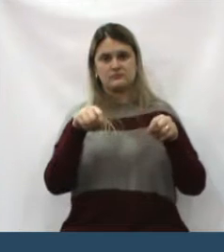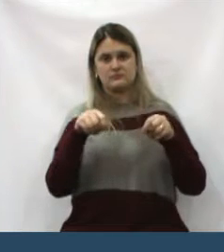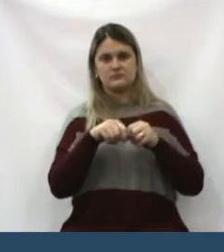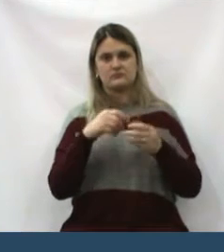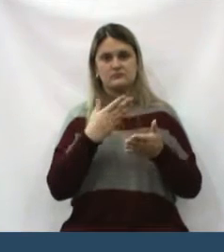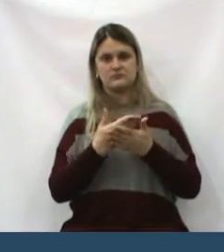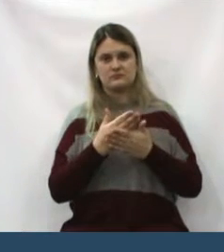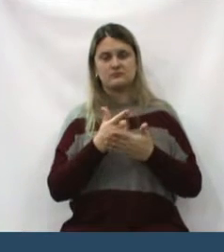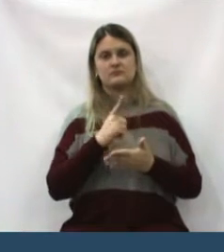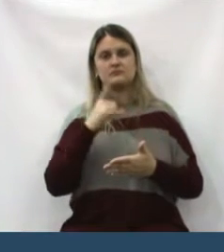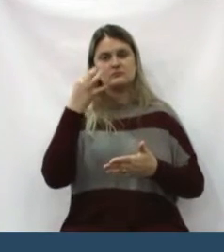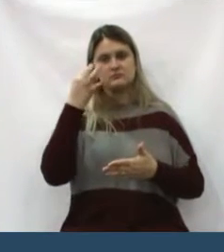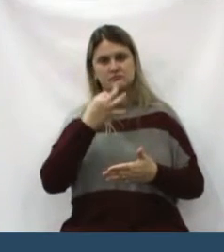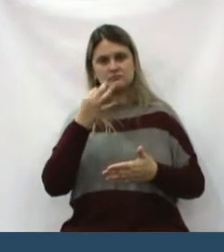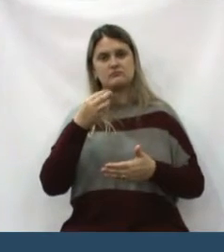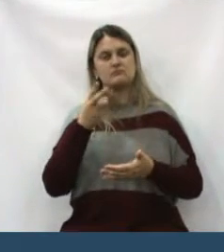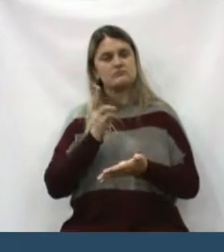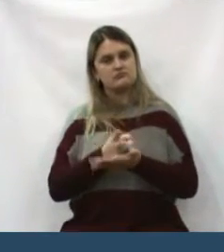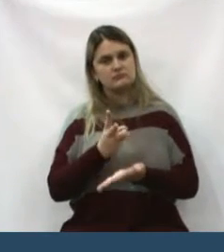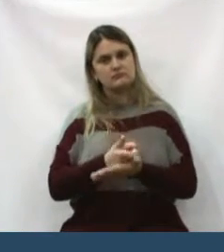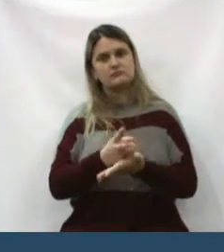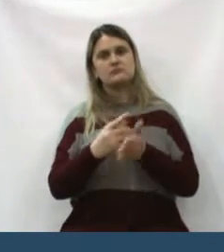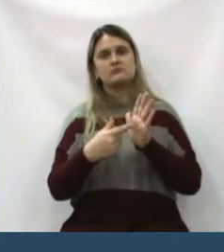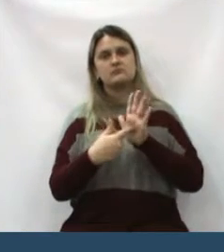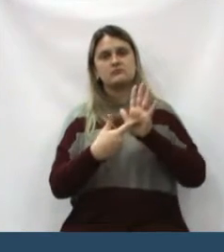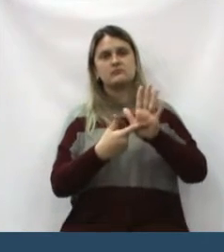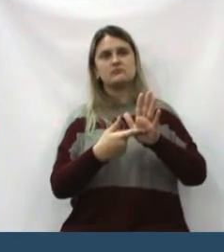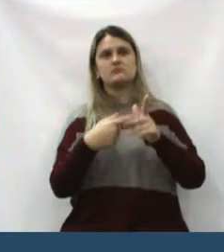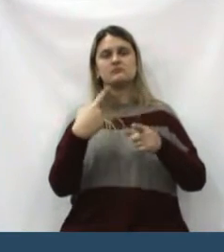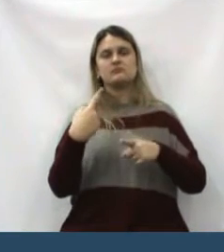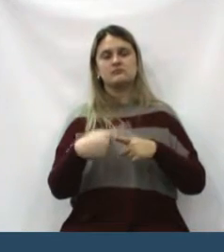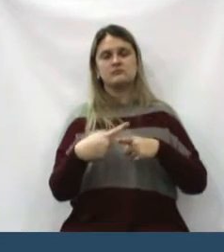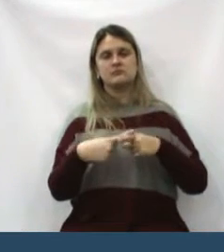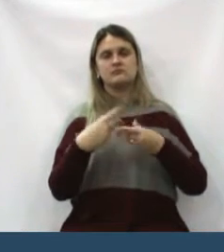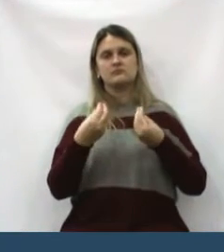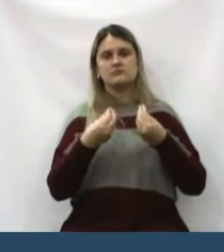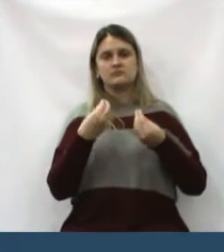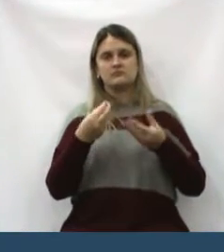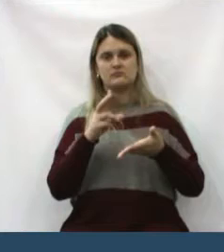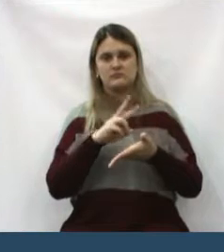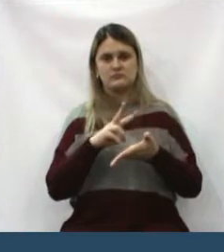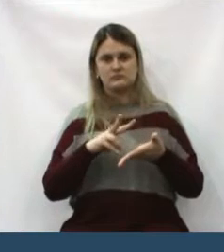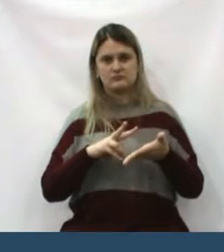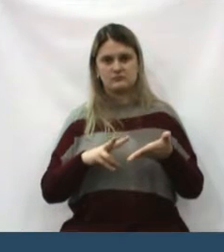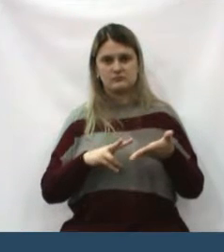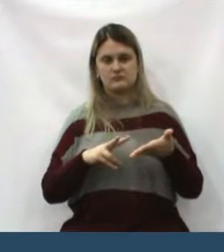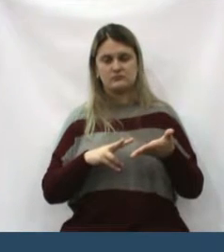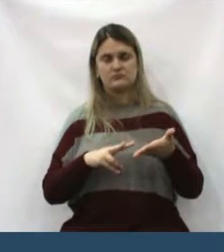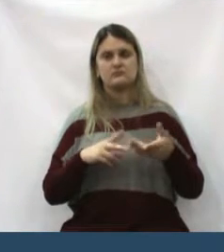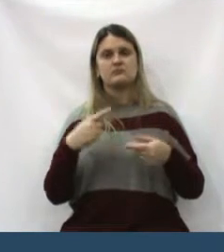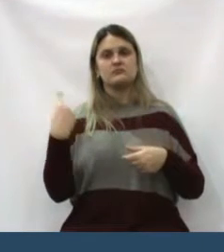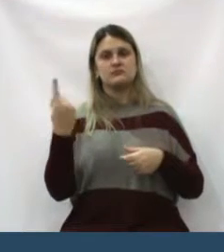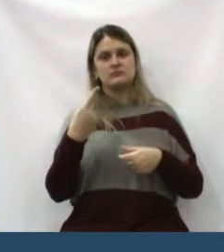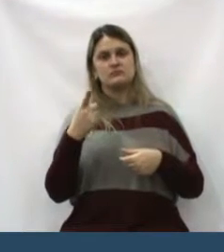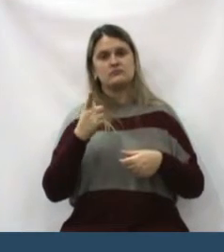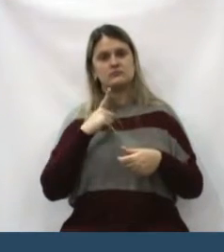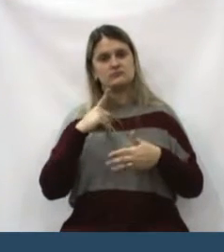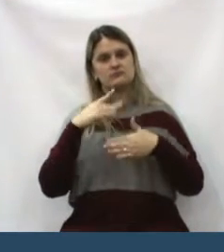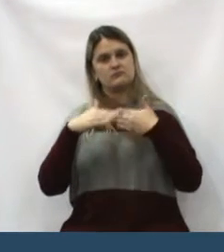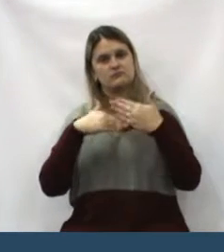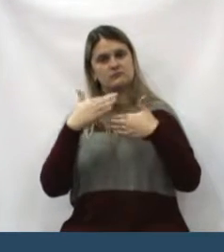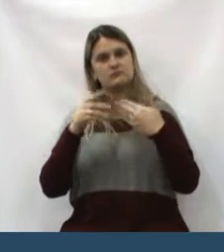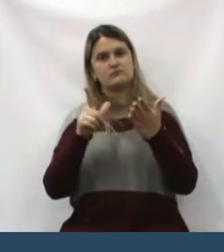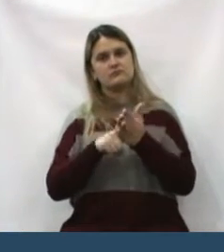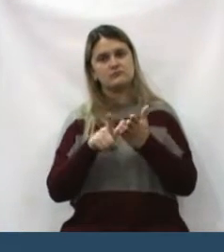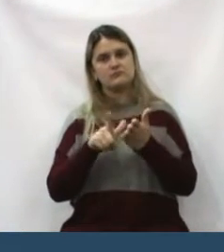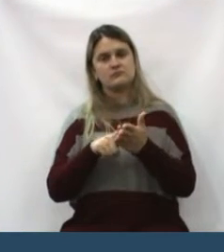aulas, e tenho certeza que continuarão demonstrando, porque, como foi lido ali na tribuna, vocês